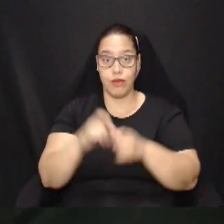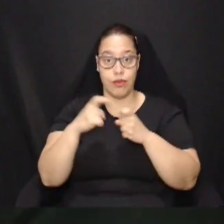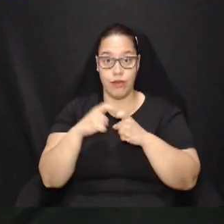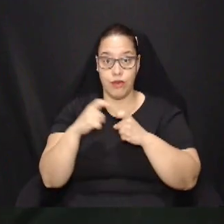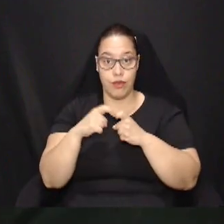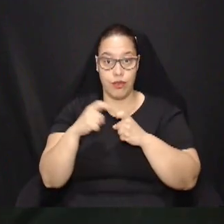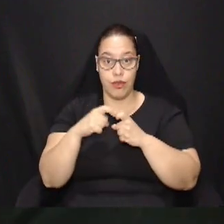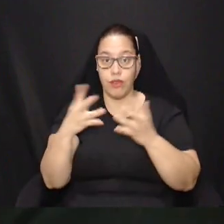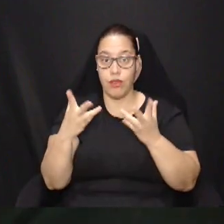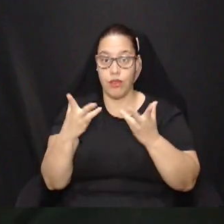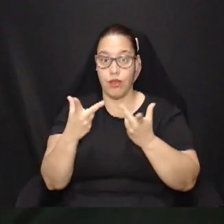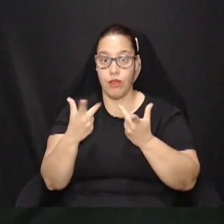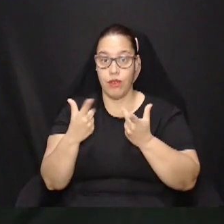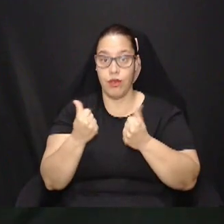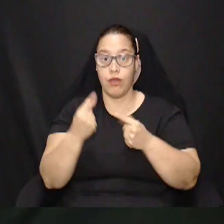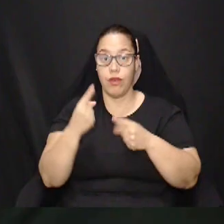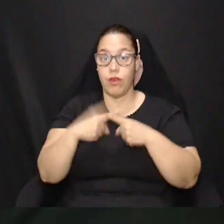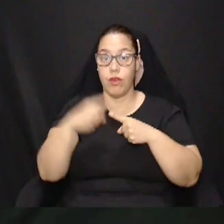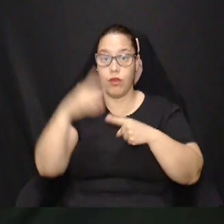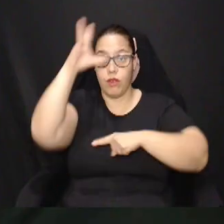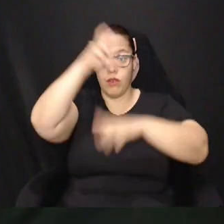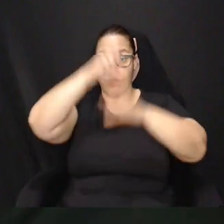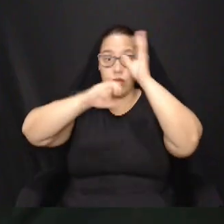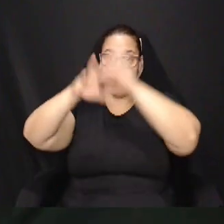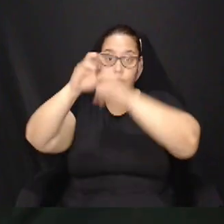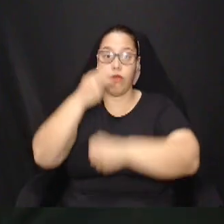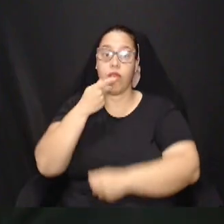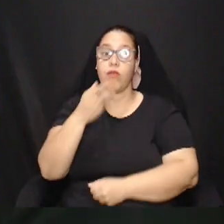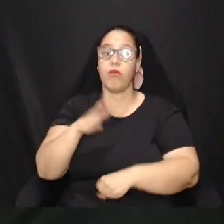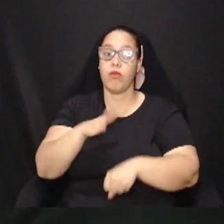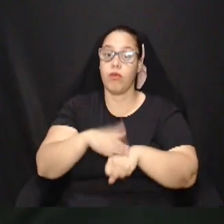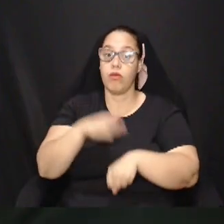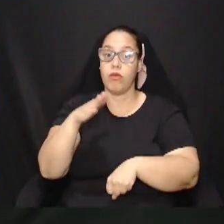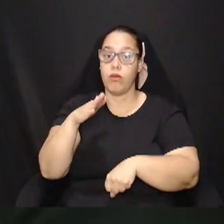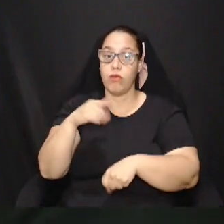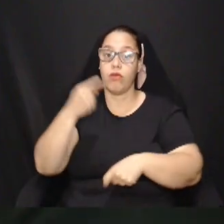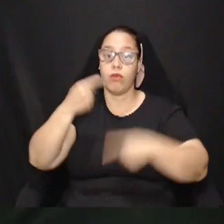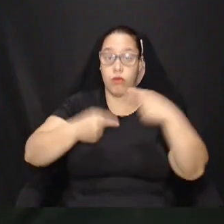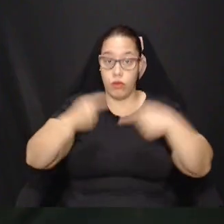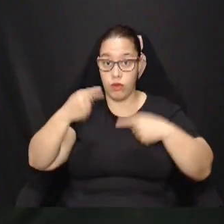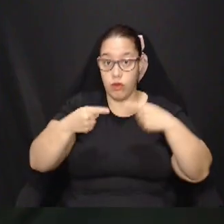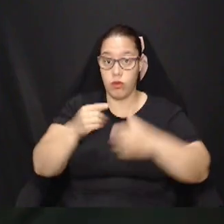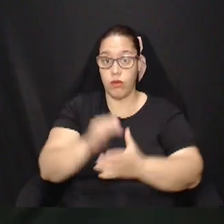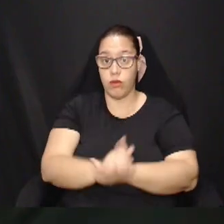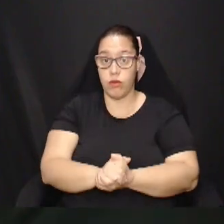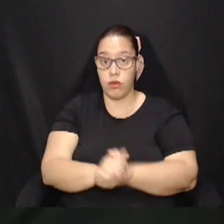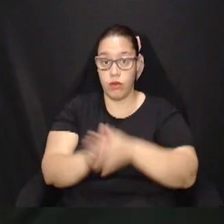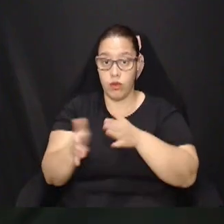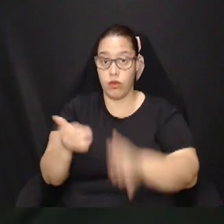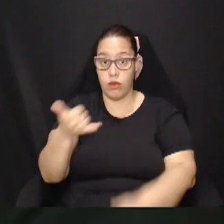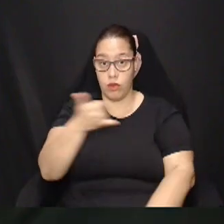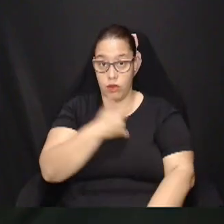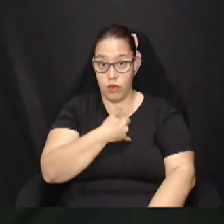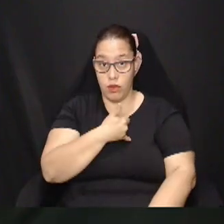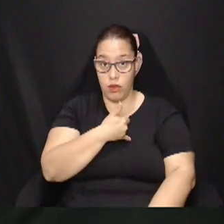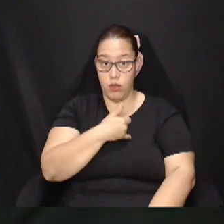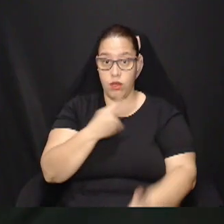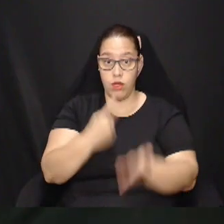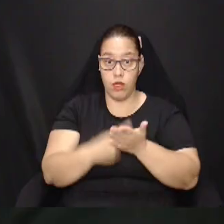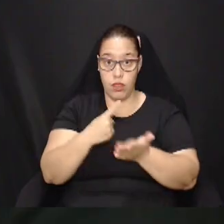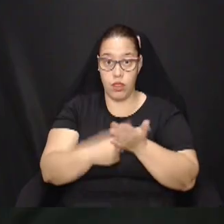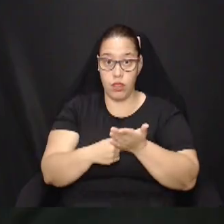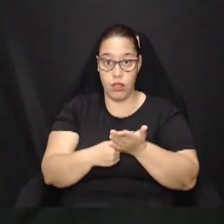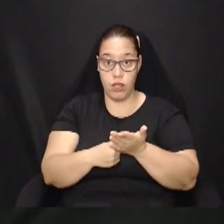porque a gente aprende, a gente precisa falar mais, precisamos debater mais, e a produção está me avisando, eu sei que vocês têm compromisso, mas a produção está avisando, nós temos